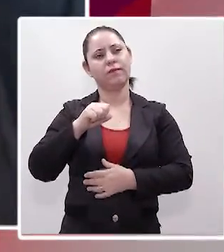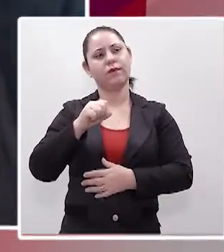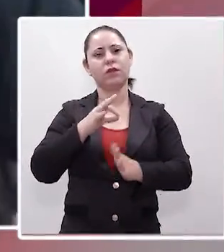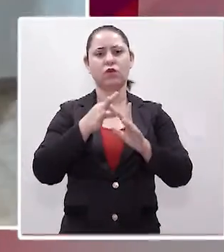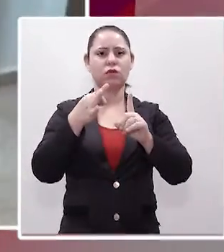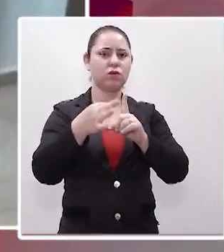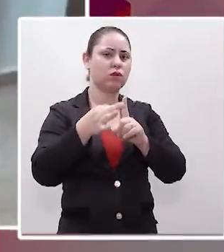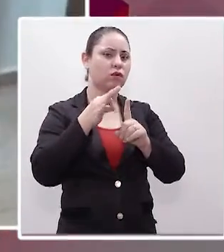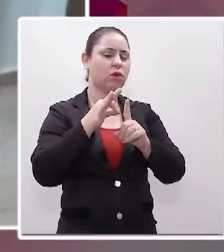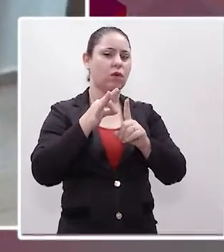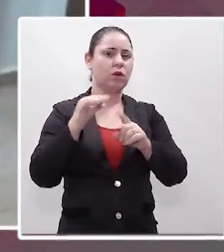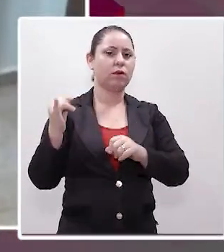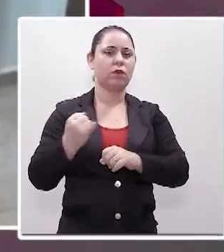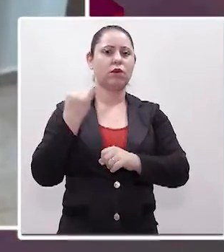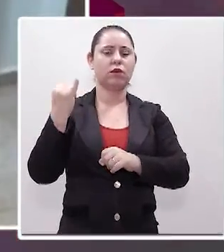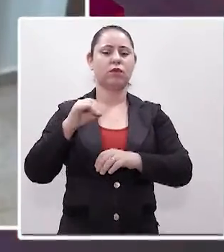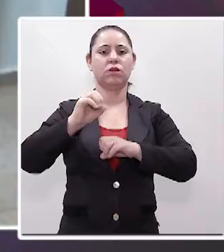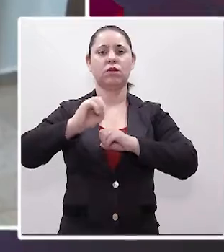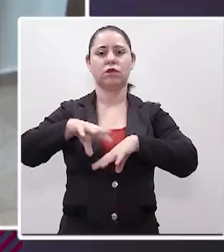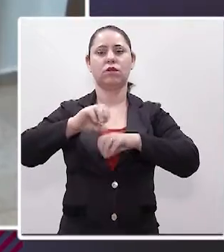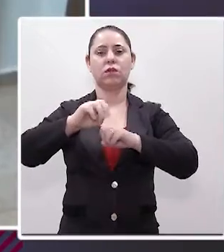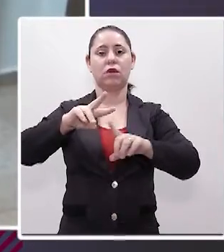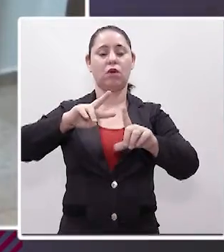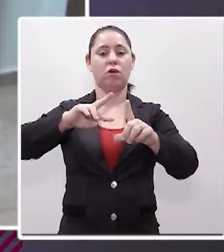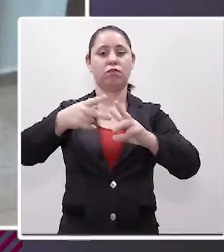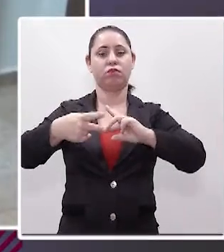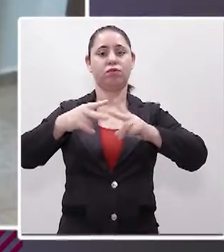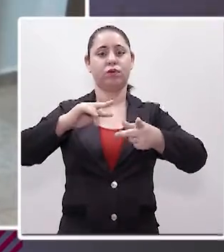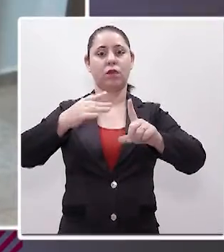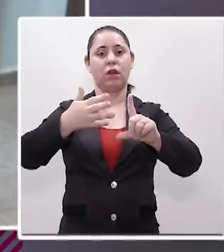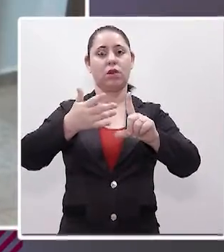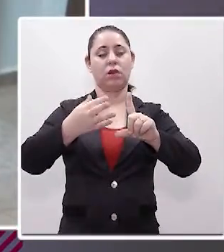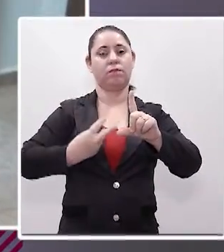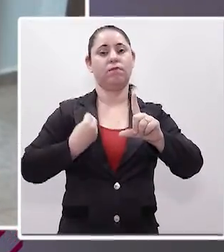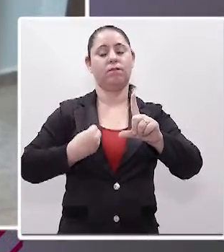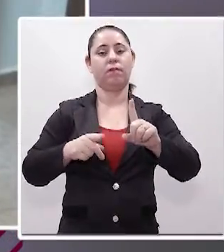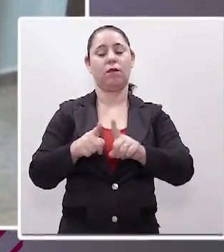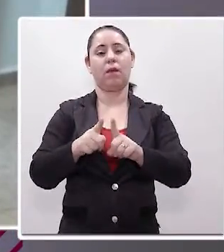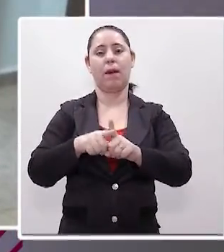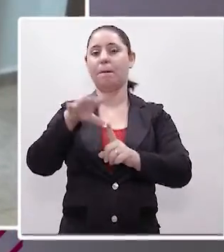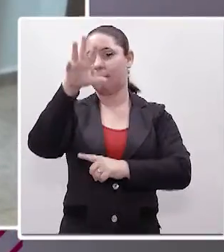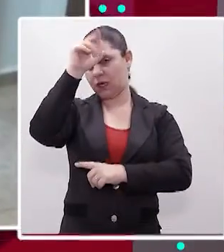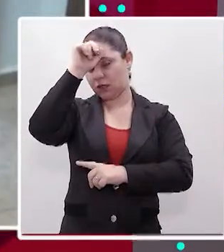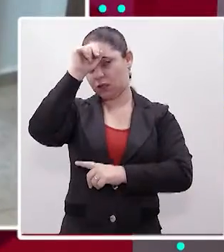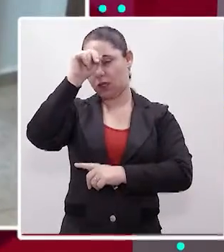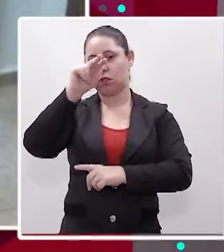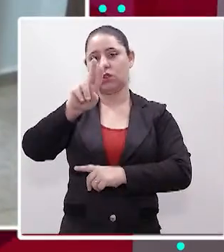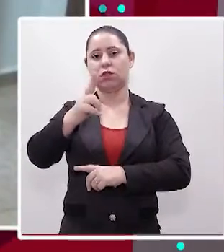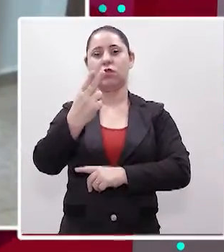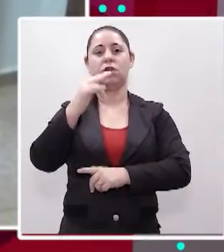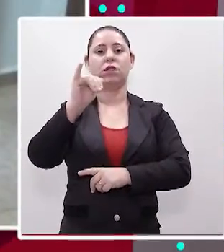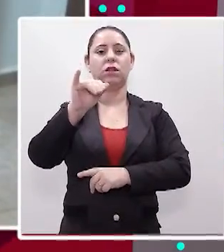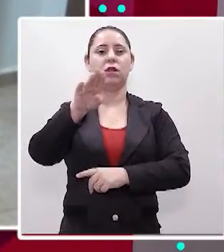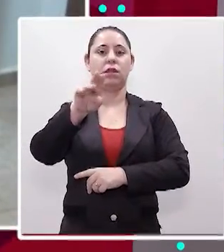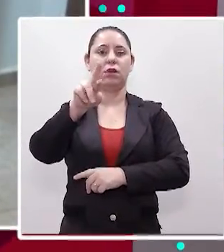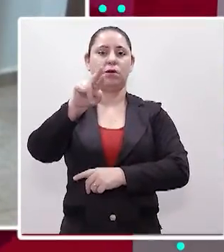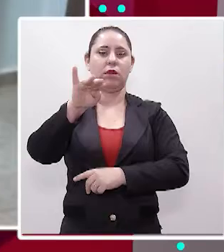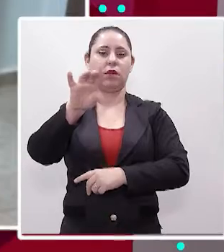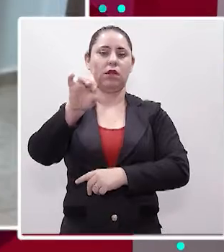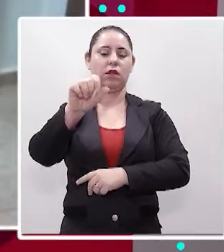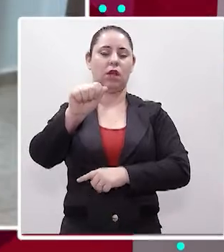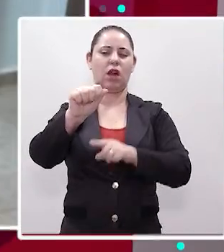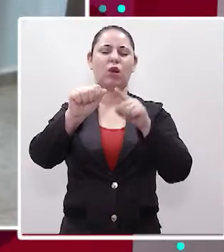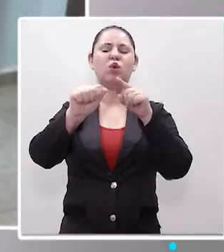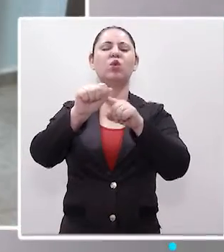Você mencionou um ponto importante, que é a questão da educação híbrida. Eu acho que a aprendizagem híbrida é um caminho